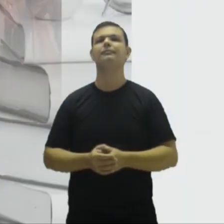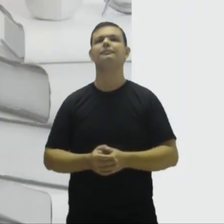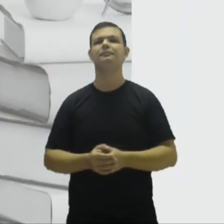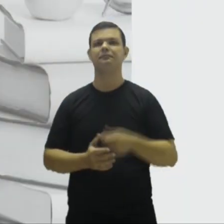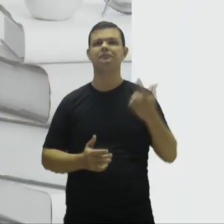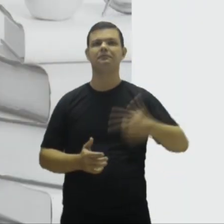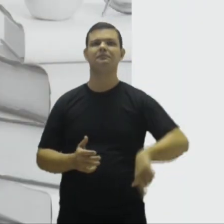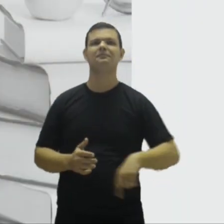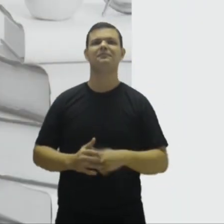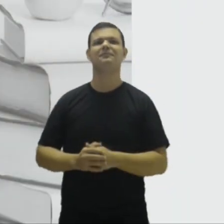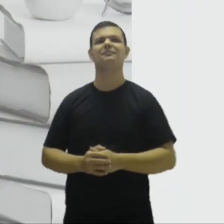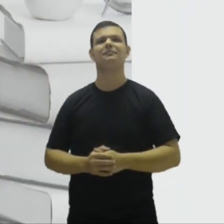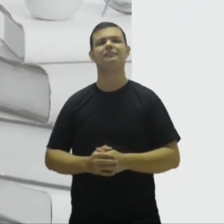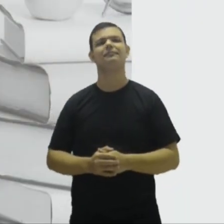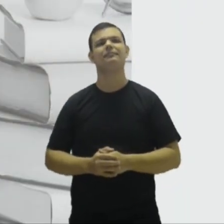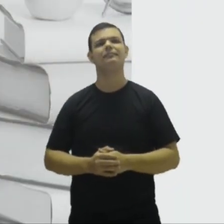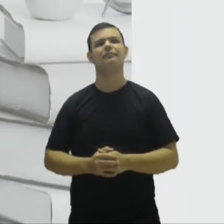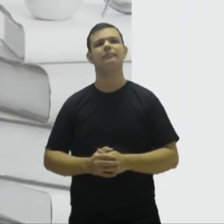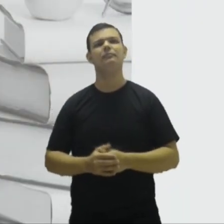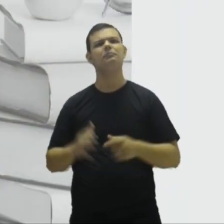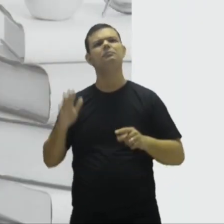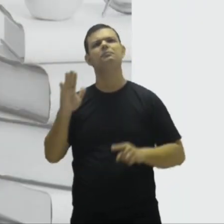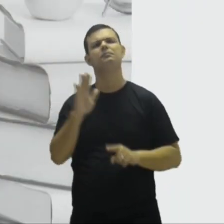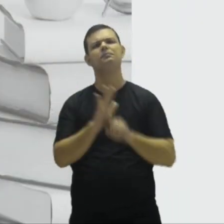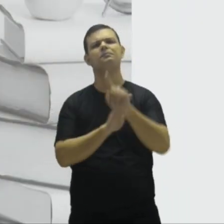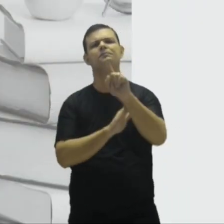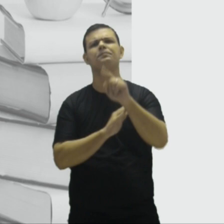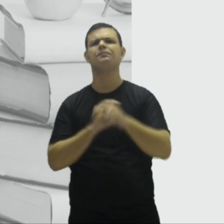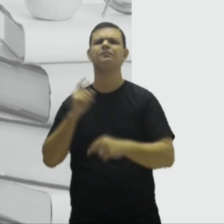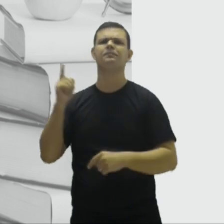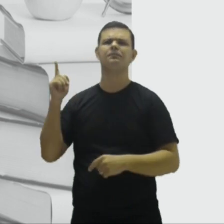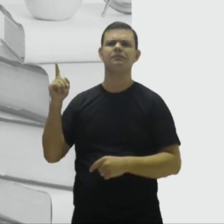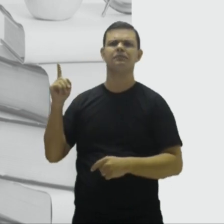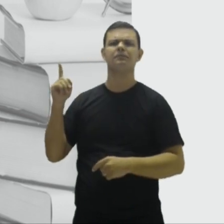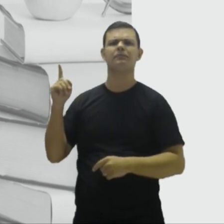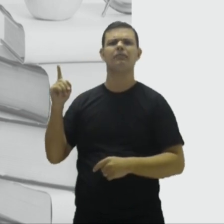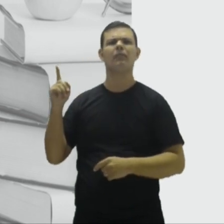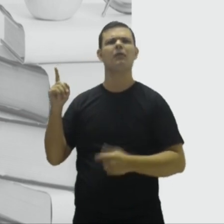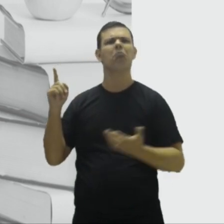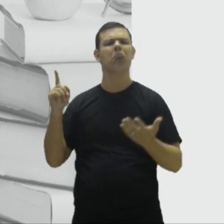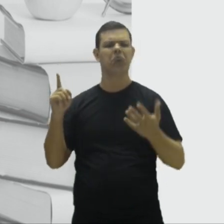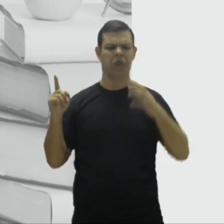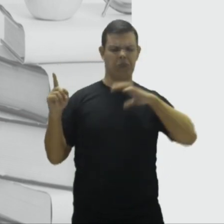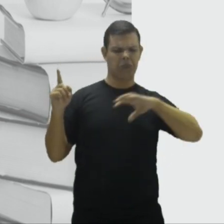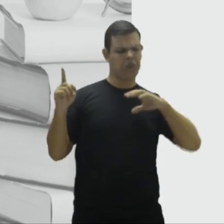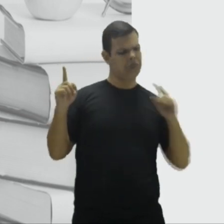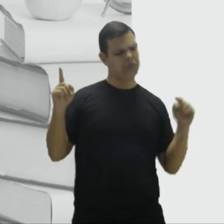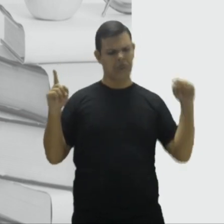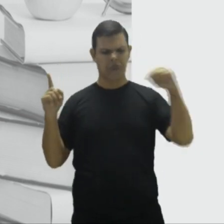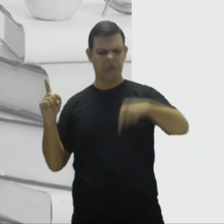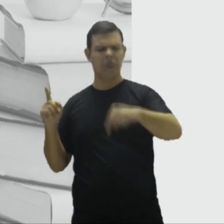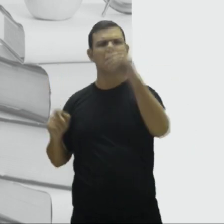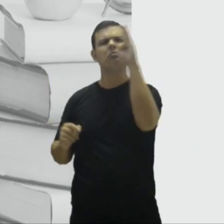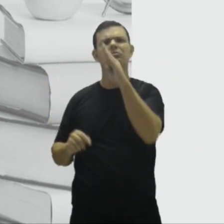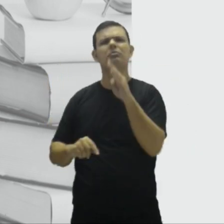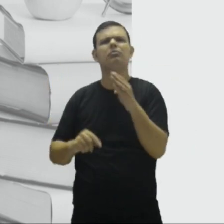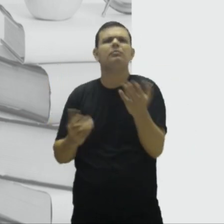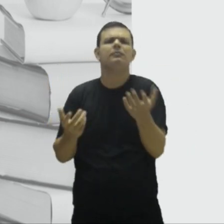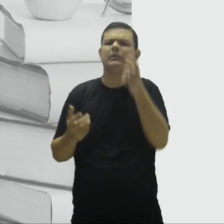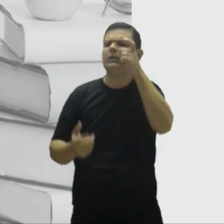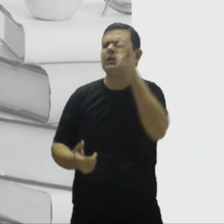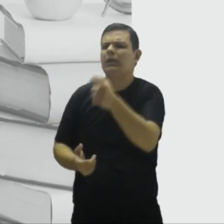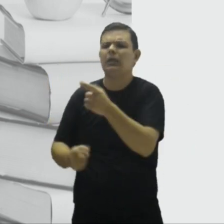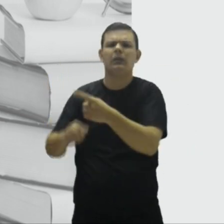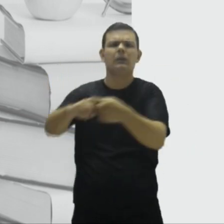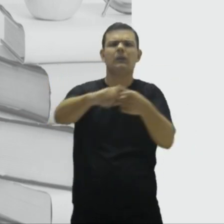lá. Aí nós nos perguntamos, mas professor, os portugueses vieram para o Brasil com interesse de quê? Eles